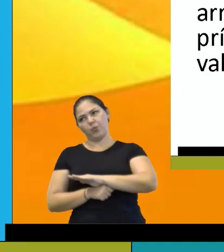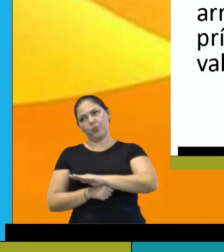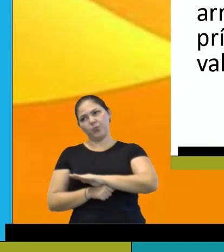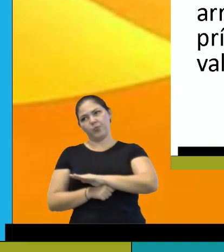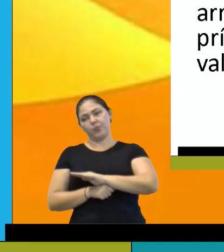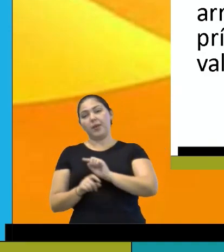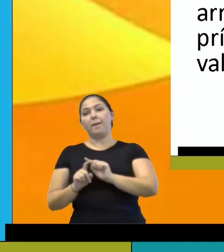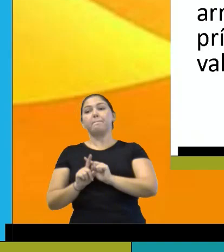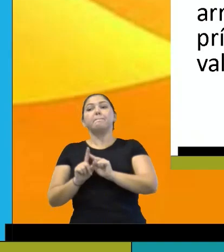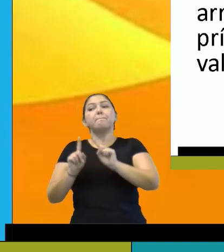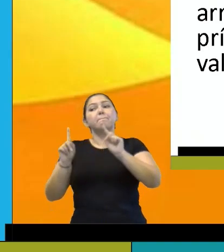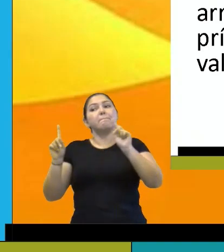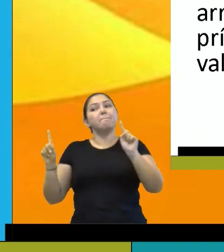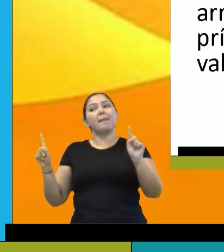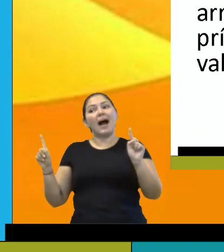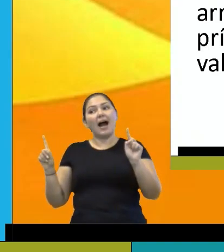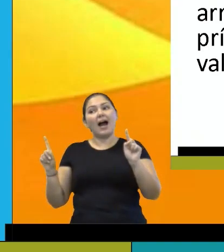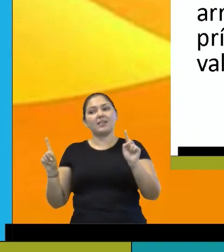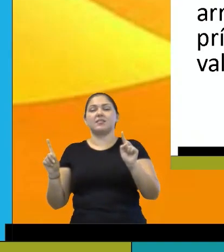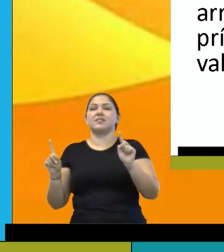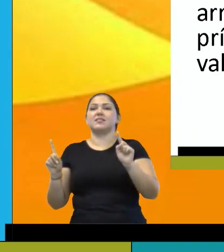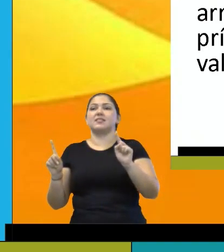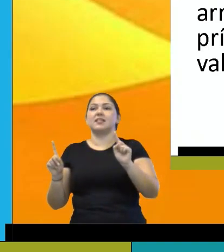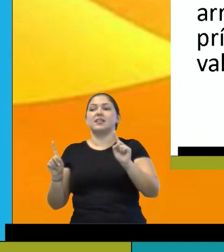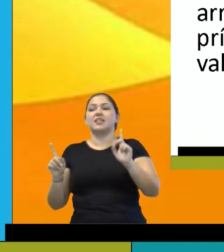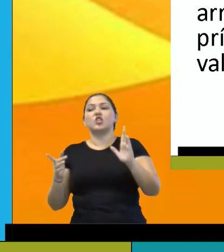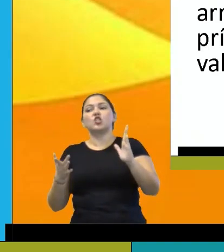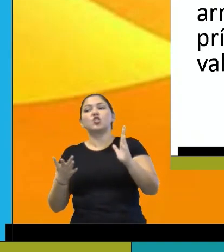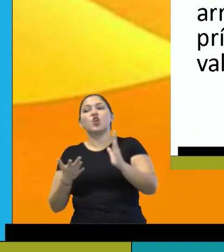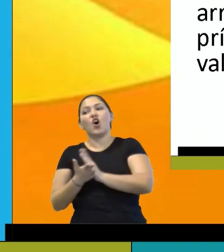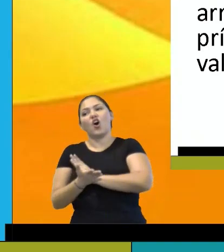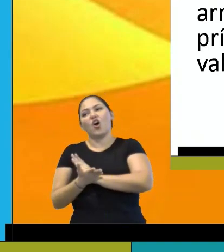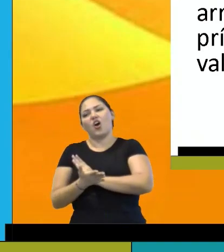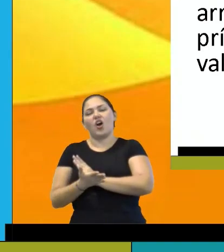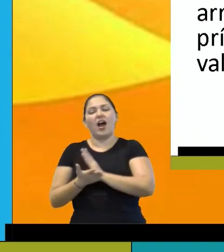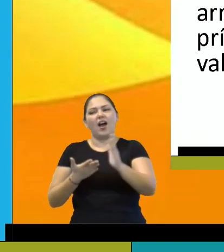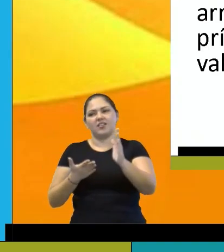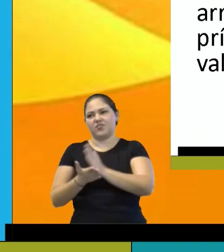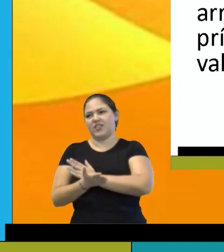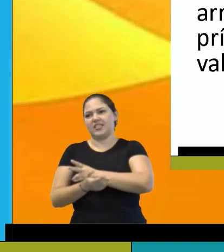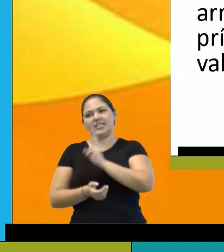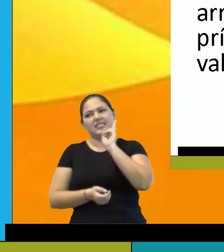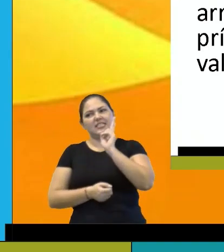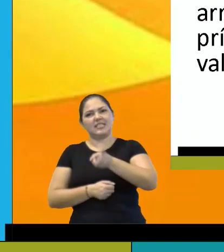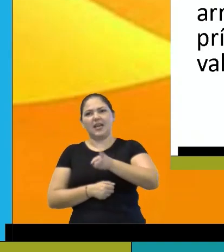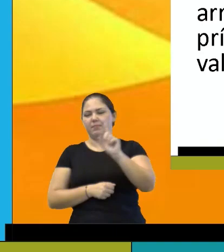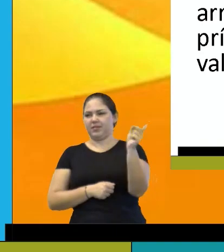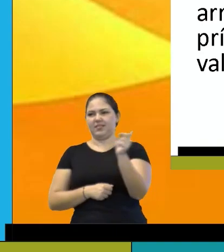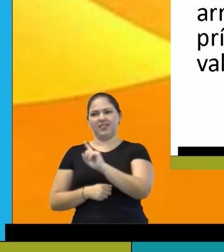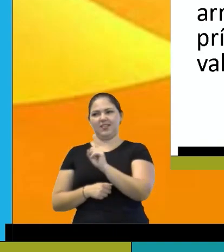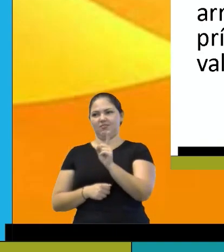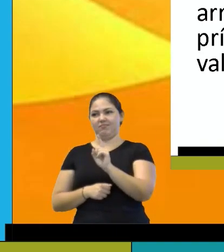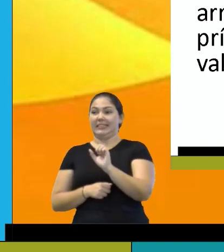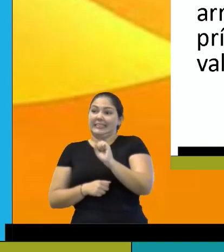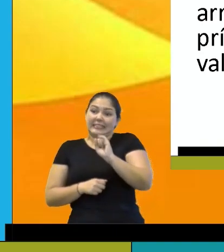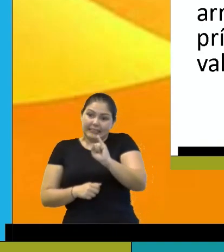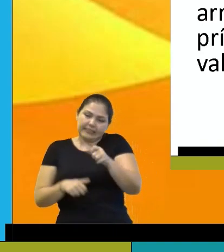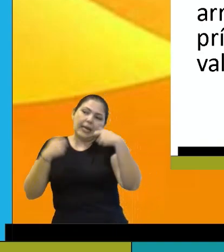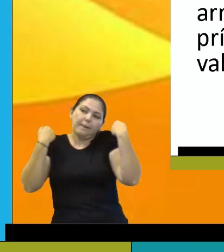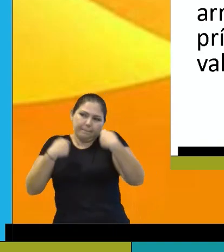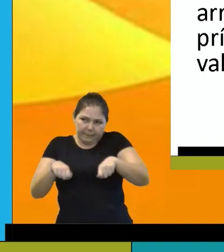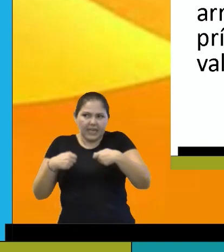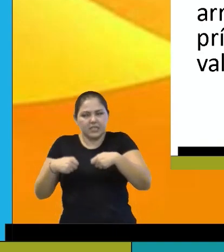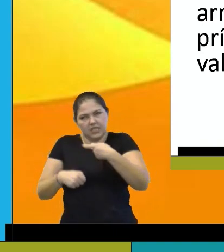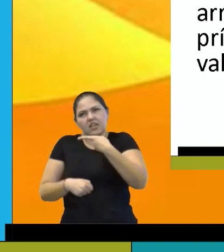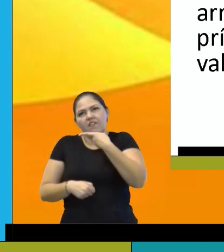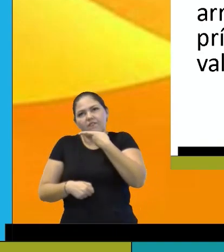agir mal. Não que ele deva agir sempre mal. Onde é que ele diz isso? Que aprenda a poder ser mau e